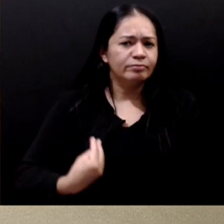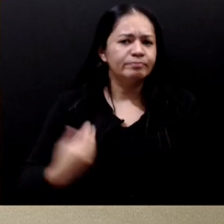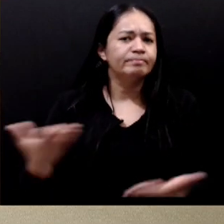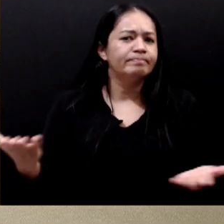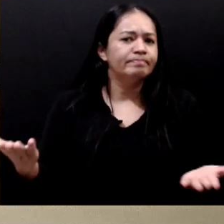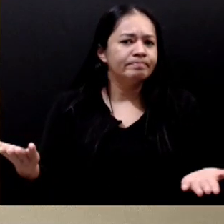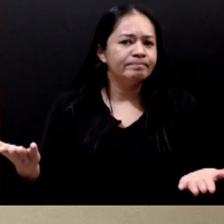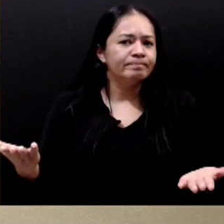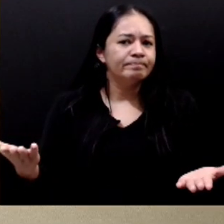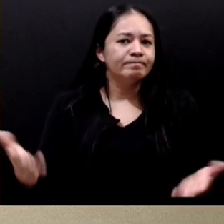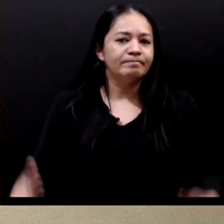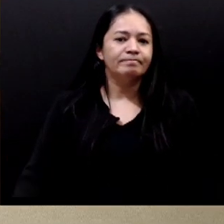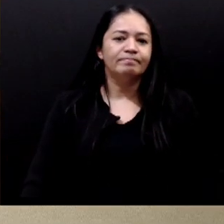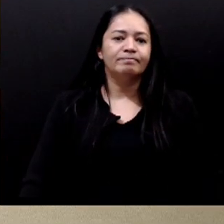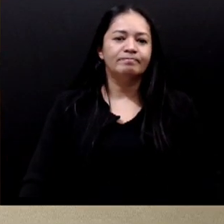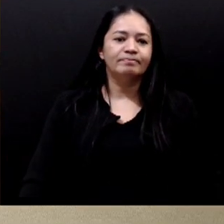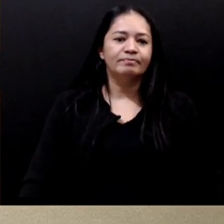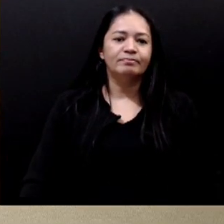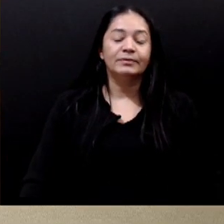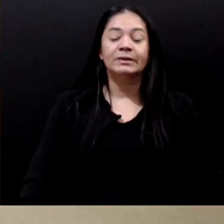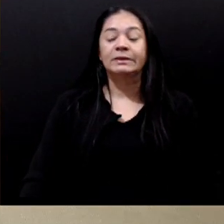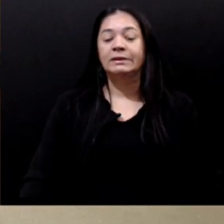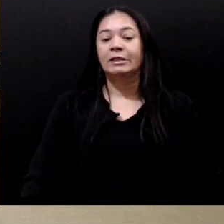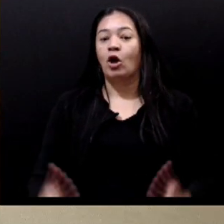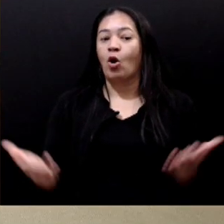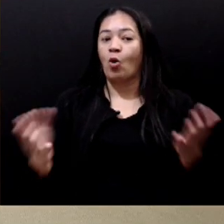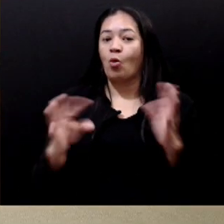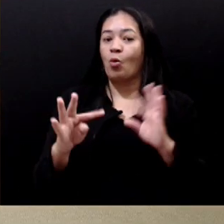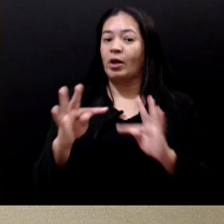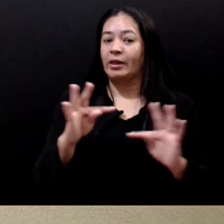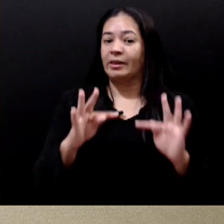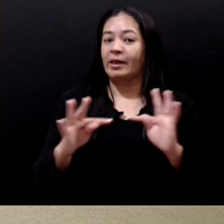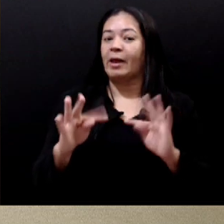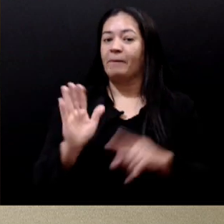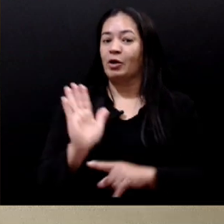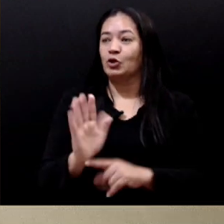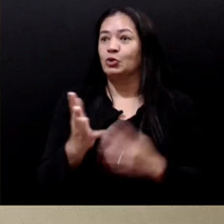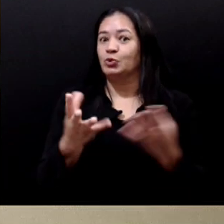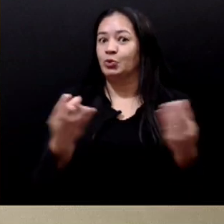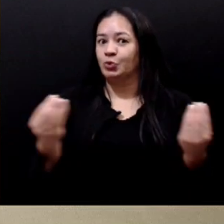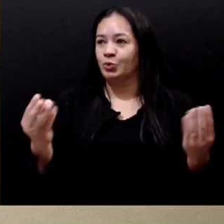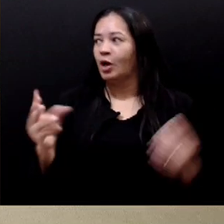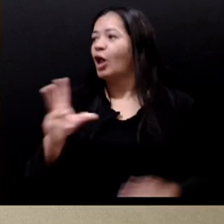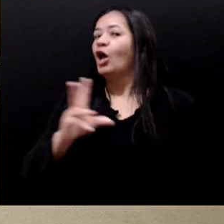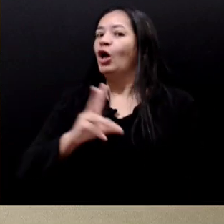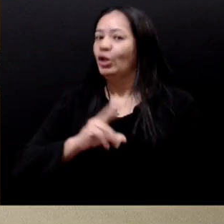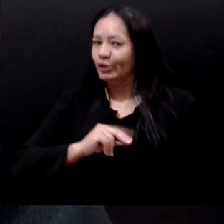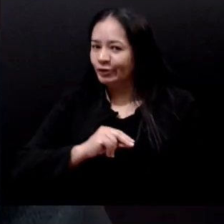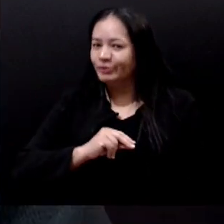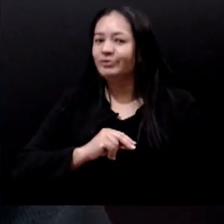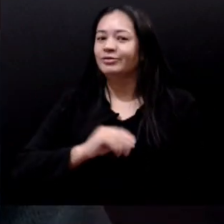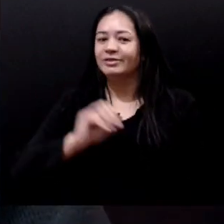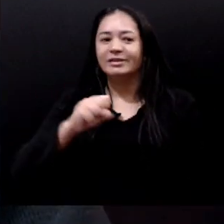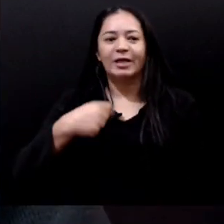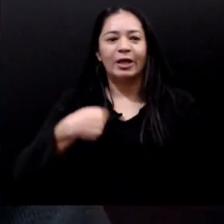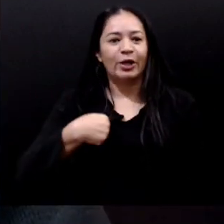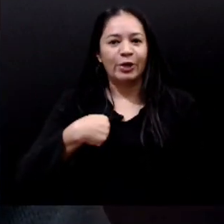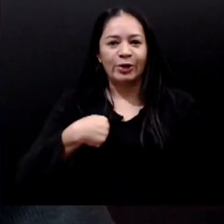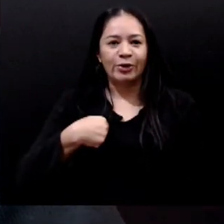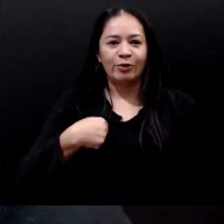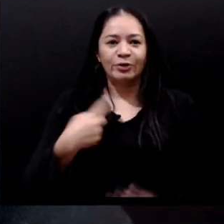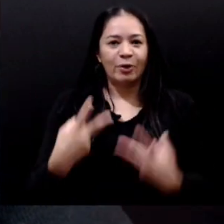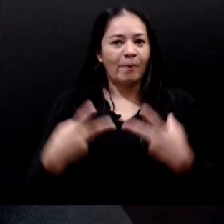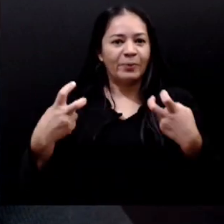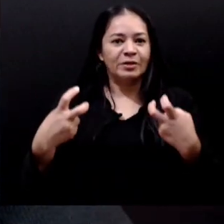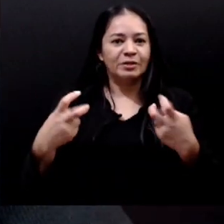É, uma sessão de terapia ajuda e bastante, né, Robson? Poxa vida, eu mesmo, quando me vejo nisso, eu penso que é algo